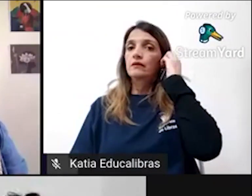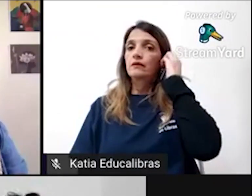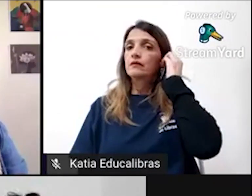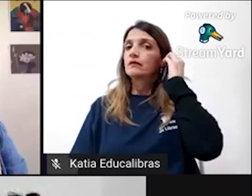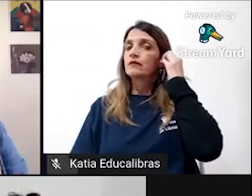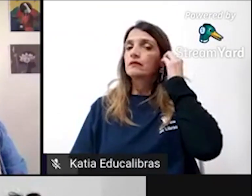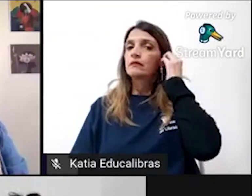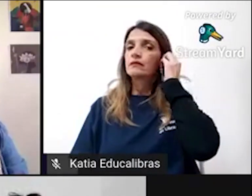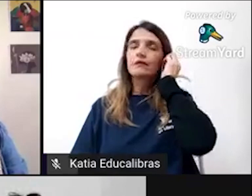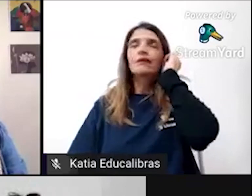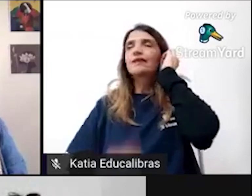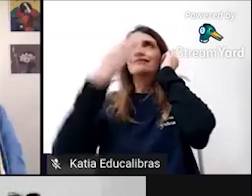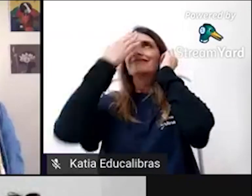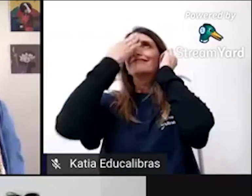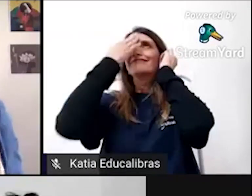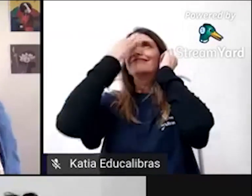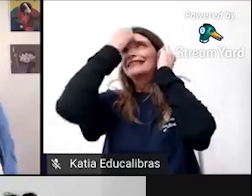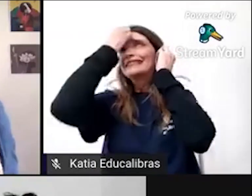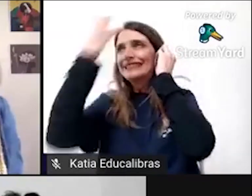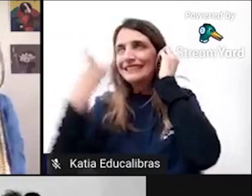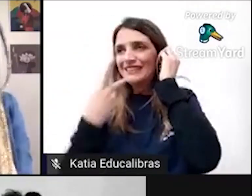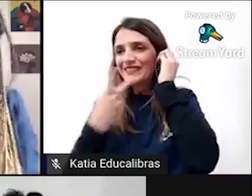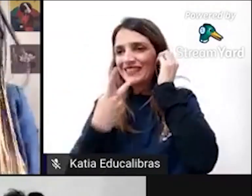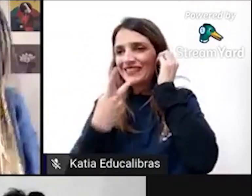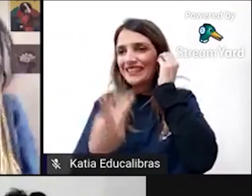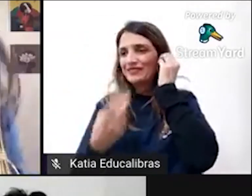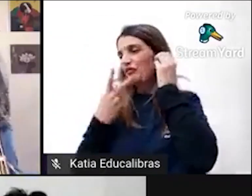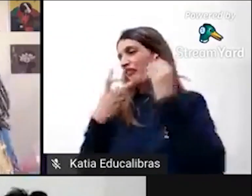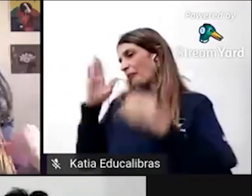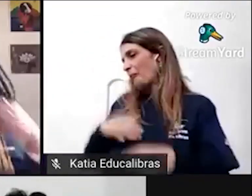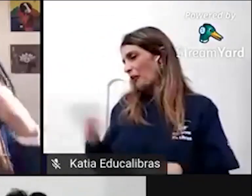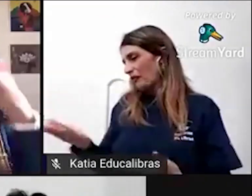Aí eu me perdi. Foi falar mal do Cristino, me perdi.